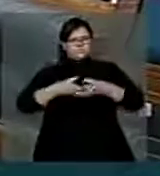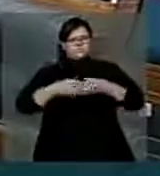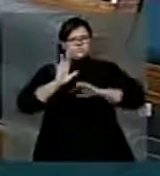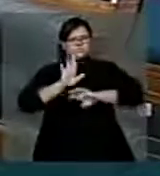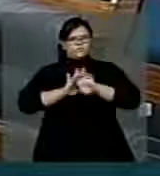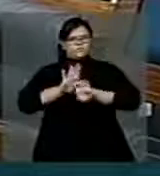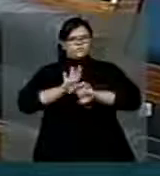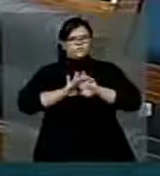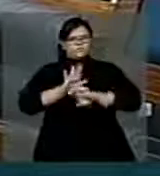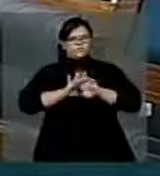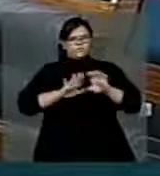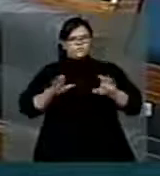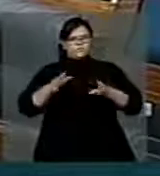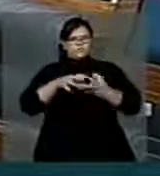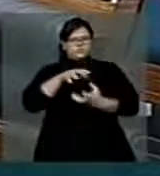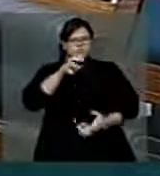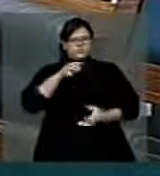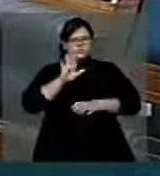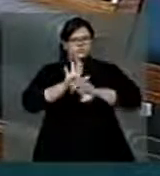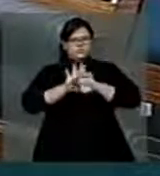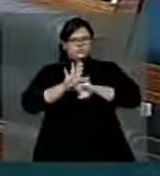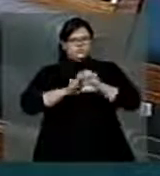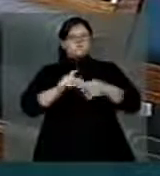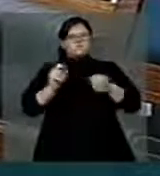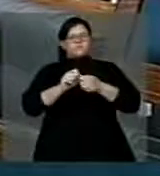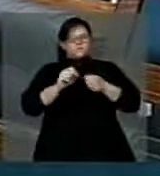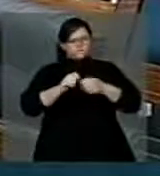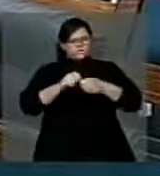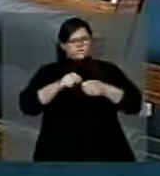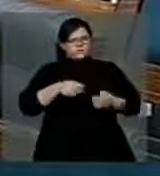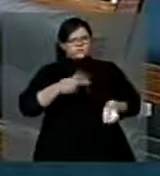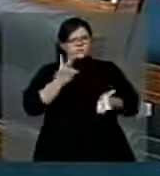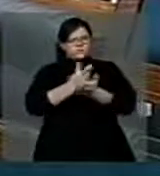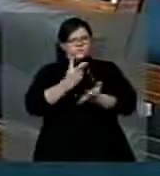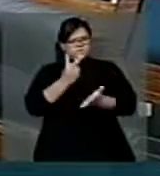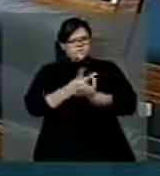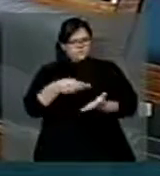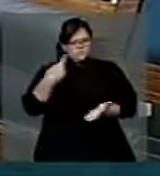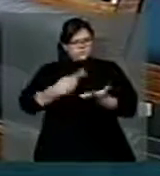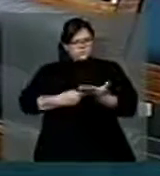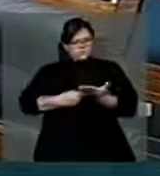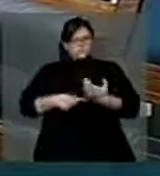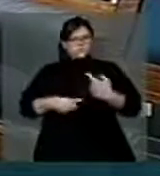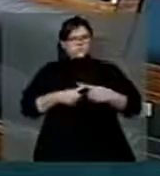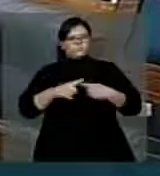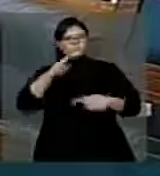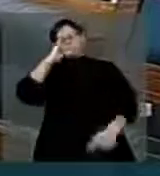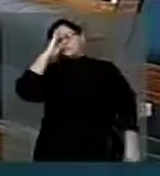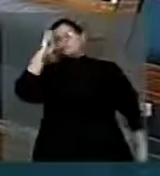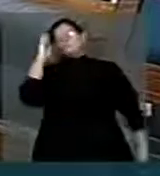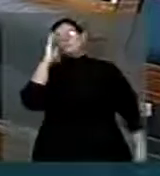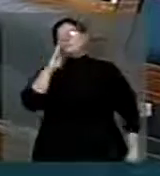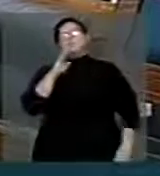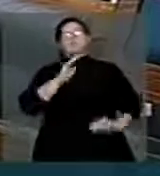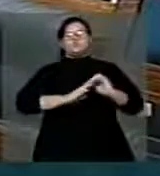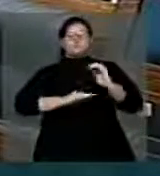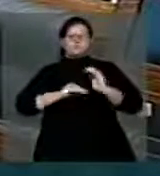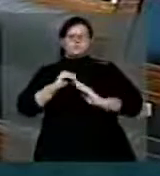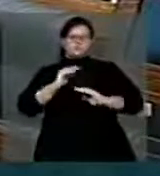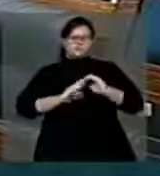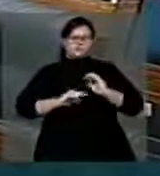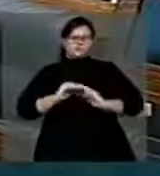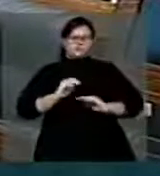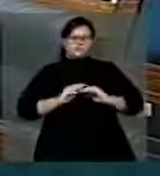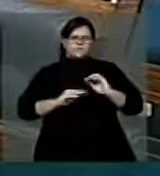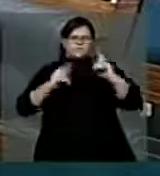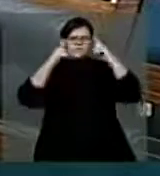de nós batalharmos para que ele seja cumprido, principalmente no que diz respeito